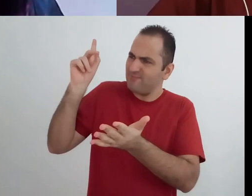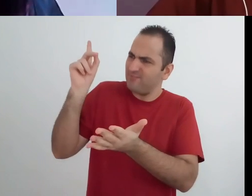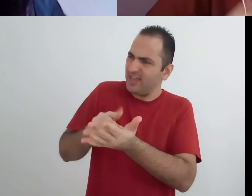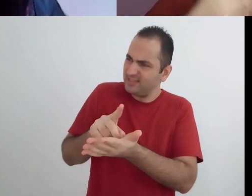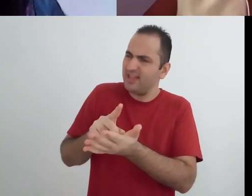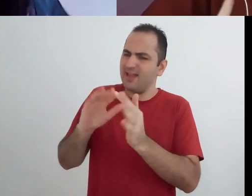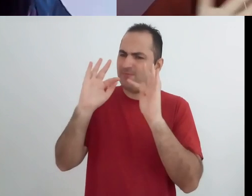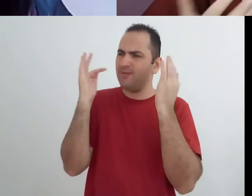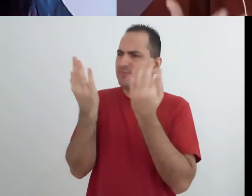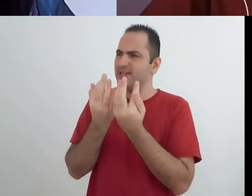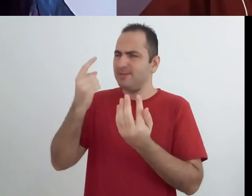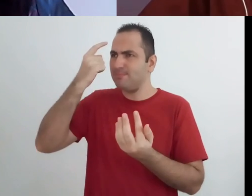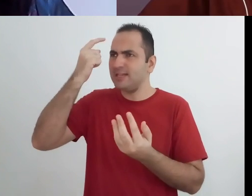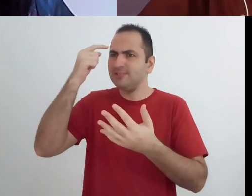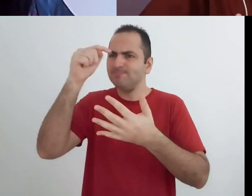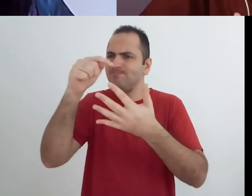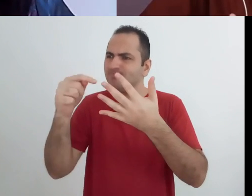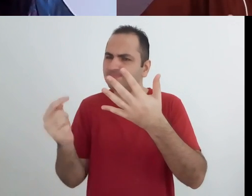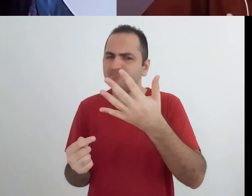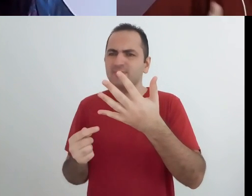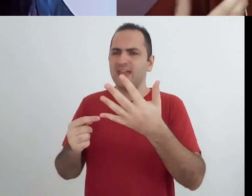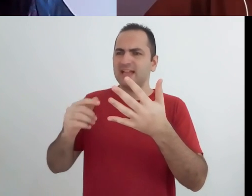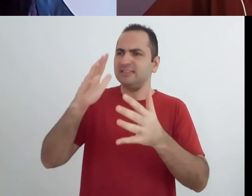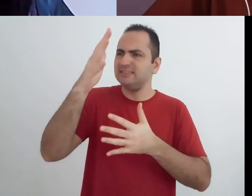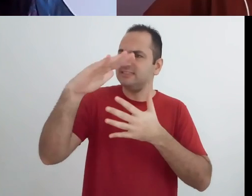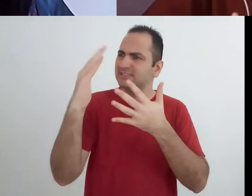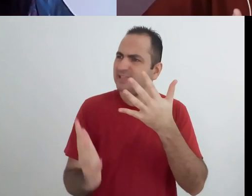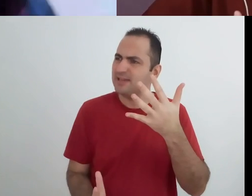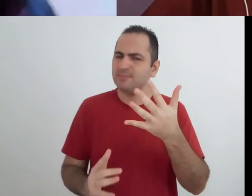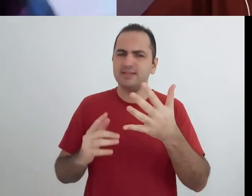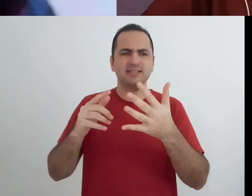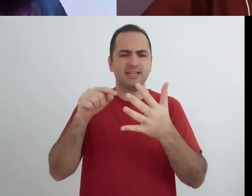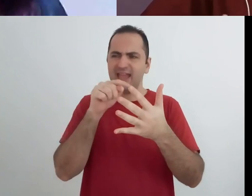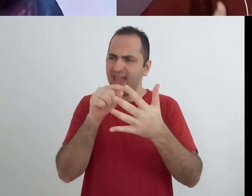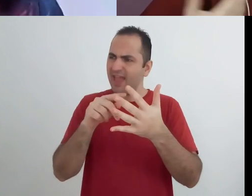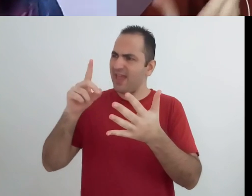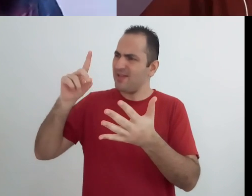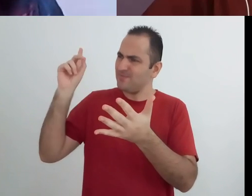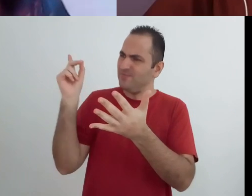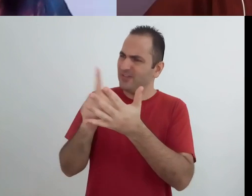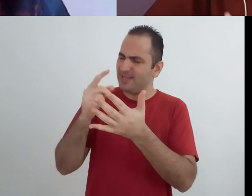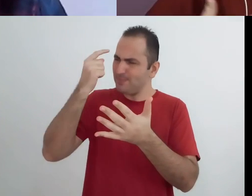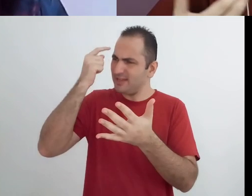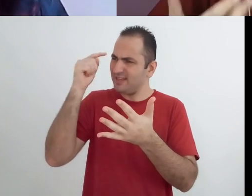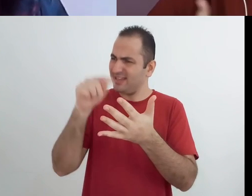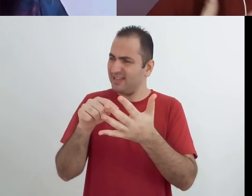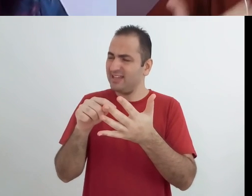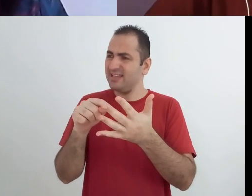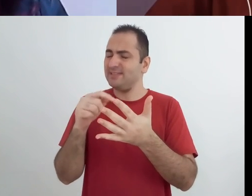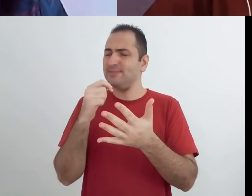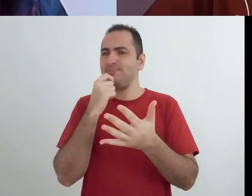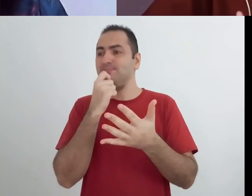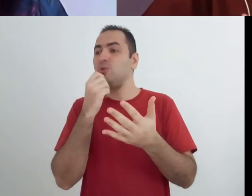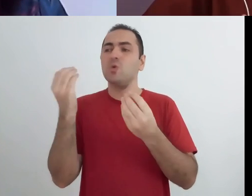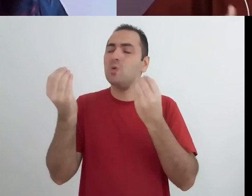que essas coisas que as famílias pensam, né, sobre a língua de sinais, sobre a surdez, é real? O que você